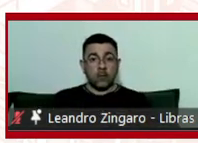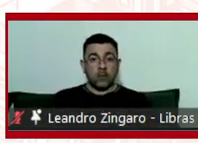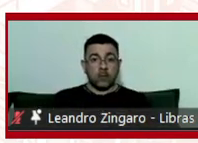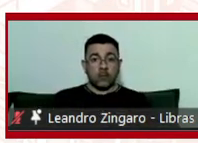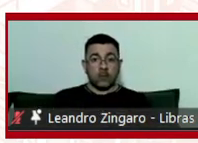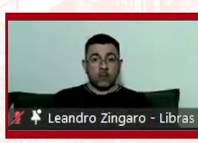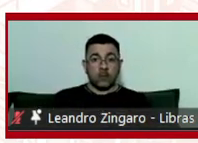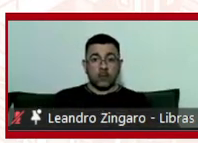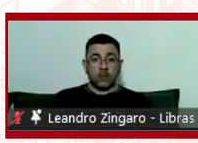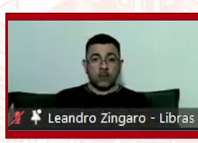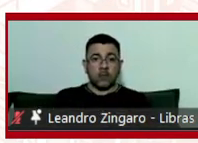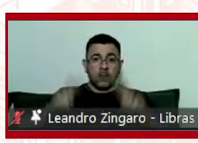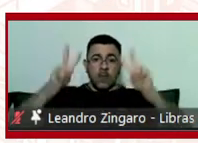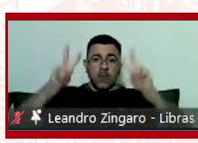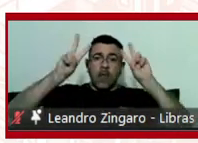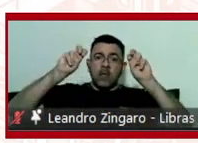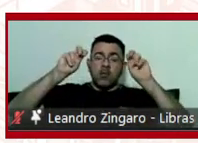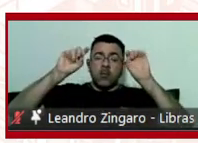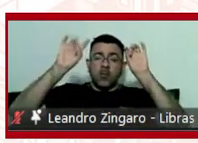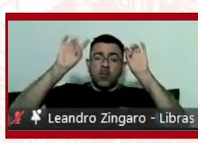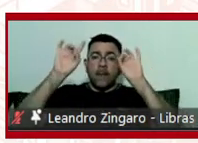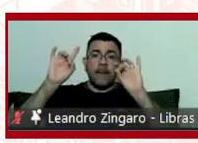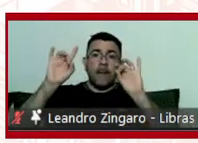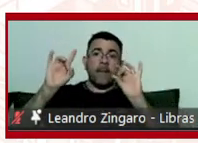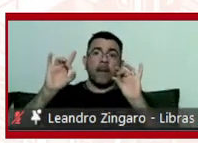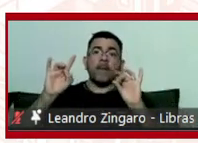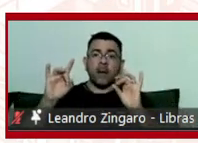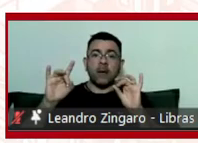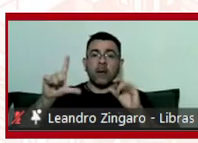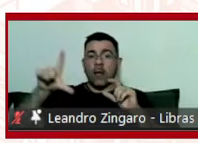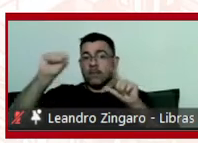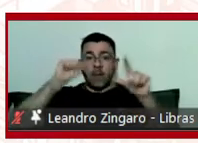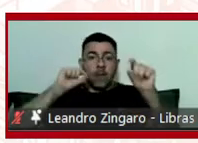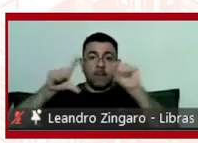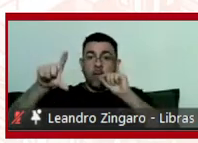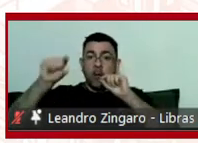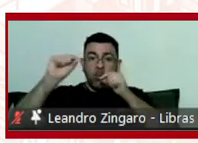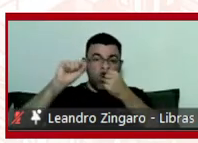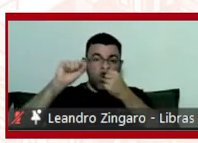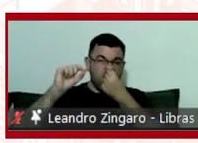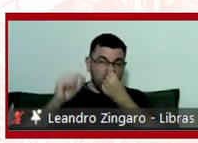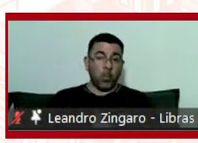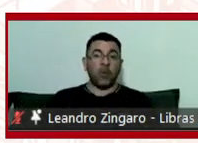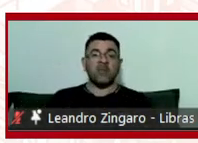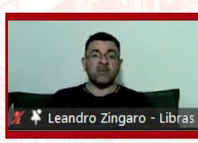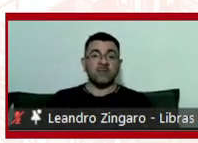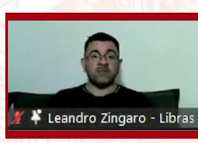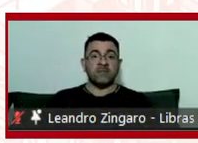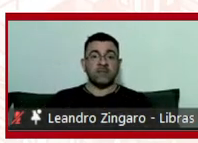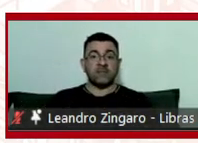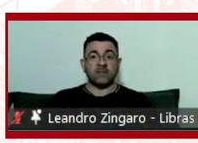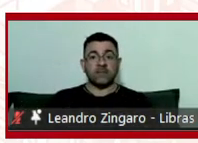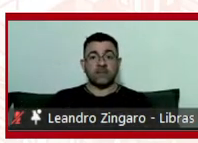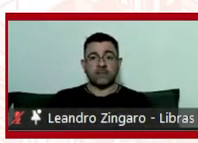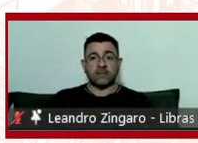personalizados para você que a gente faz essa interação com a população né eu vou aqui só quem quiser aqui fazer um